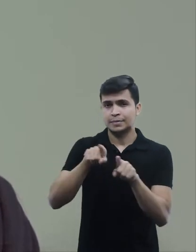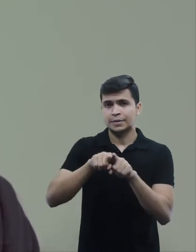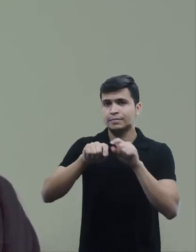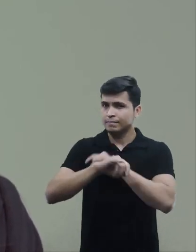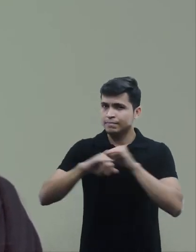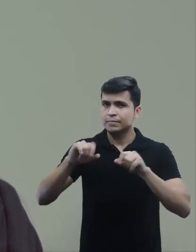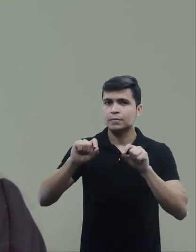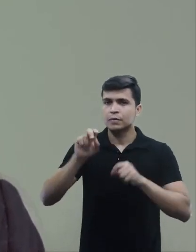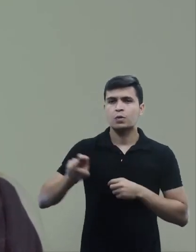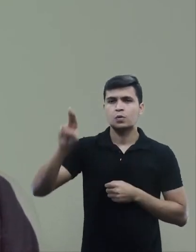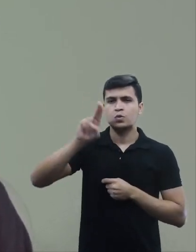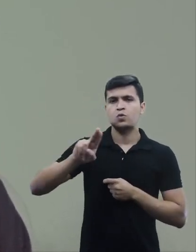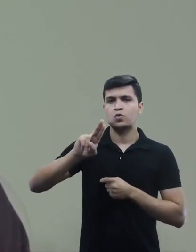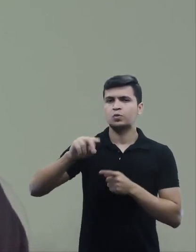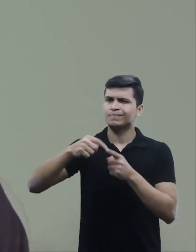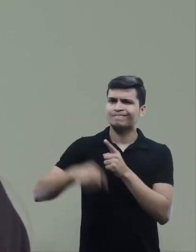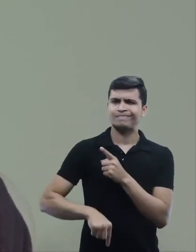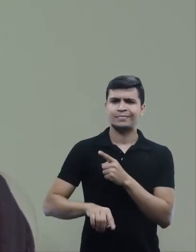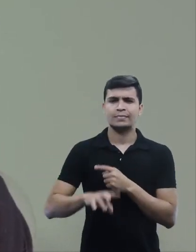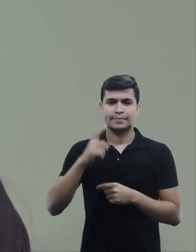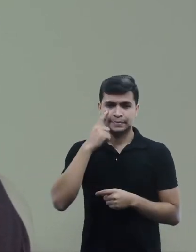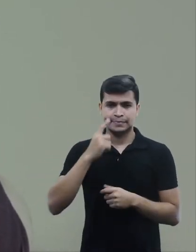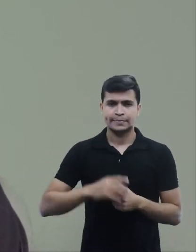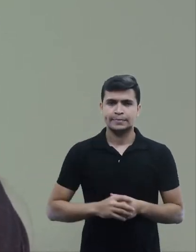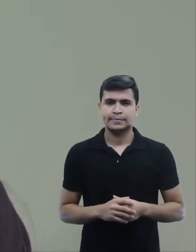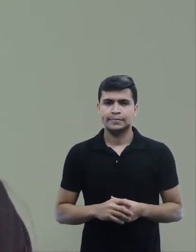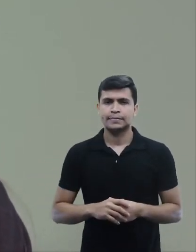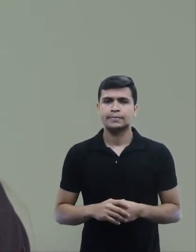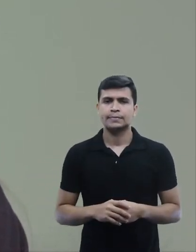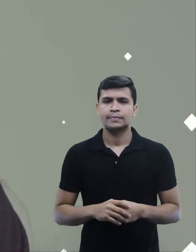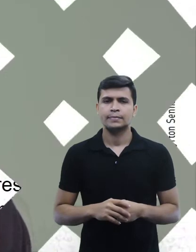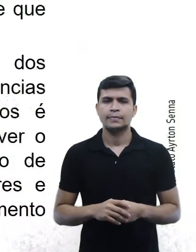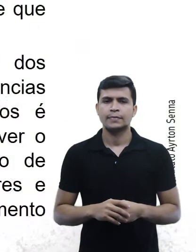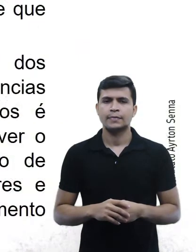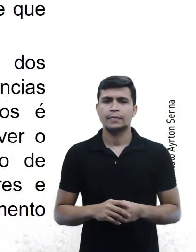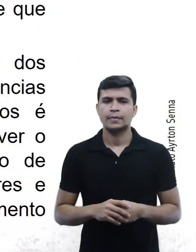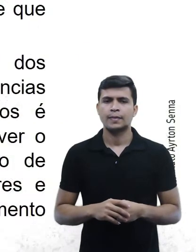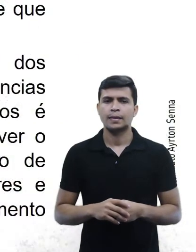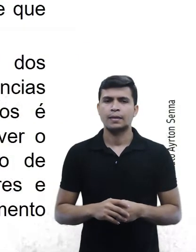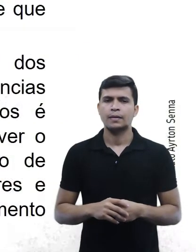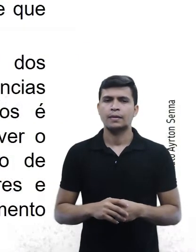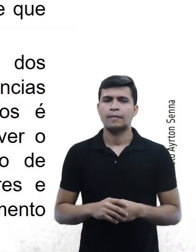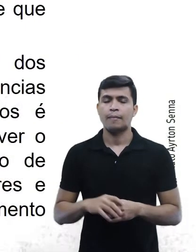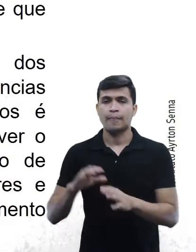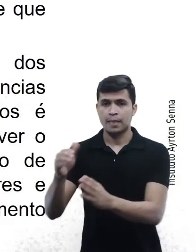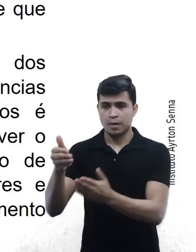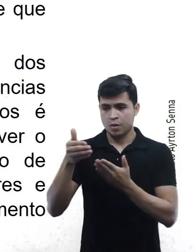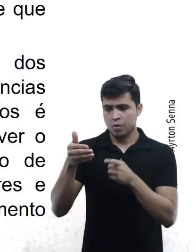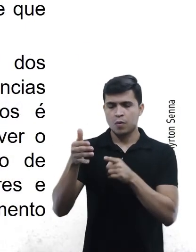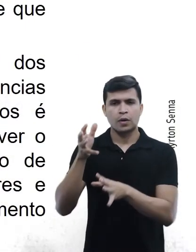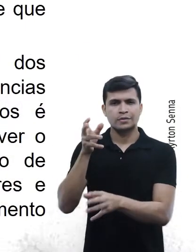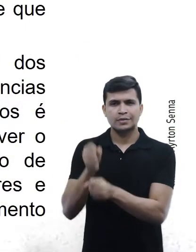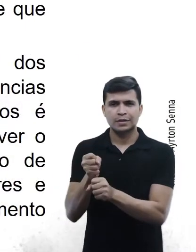também alerta para alguns usos inadequados. As orientações são essas: não usar os resultados para